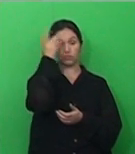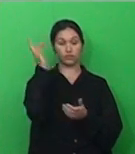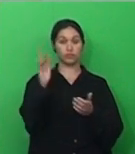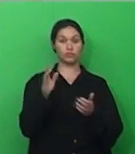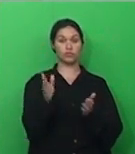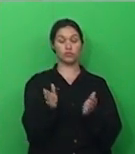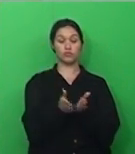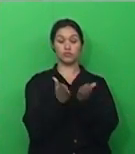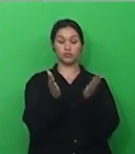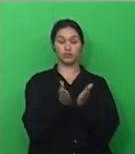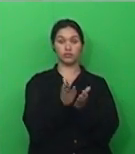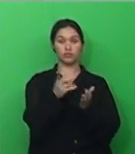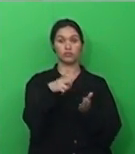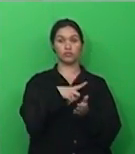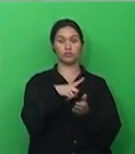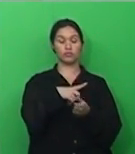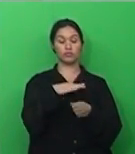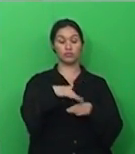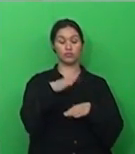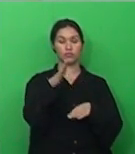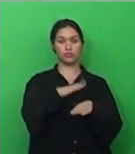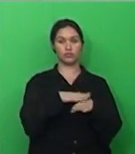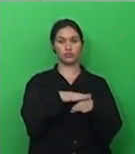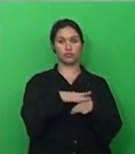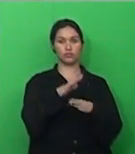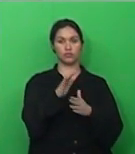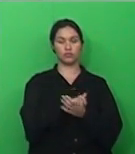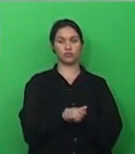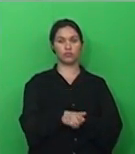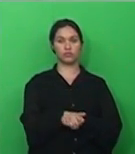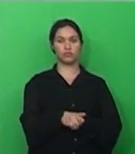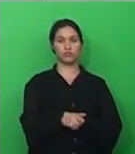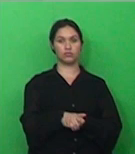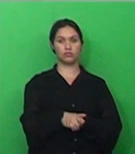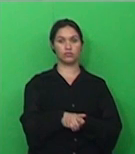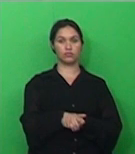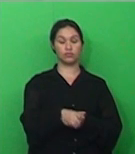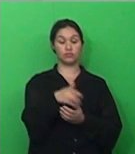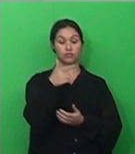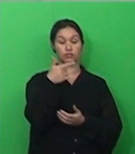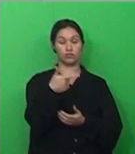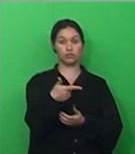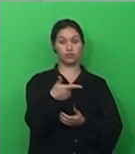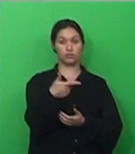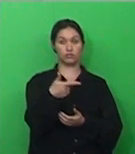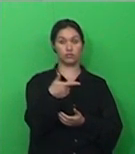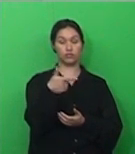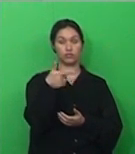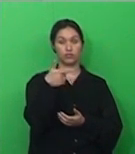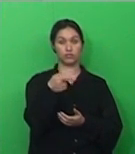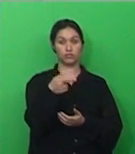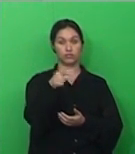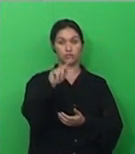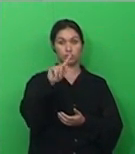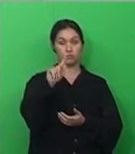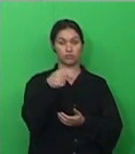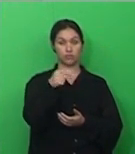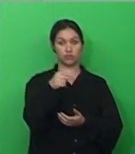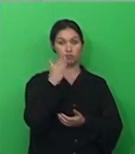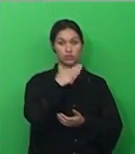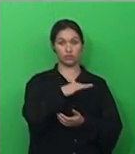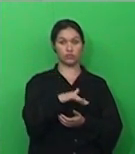vocês que da totalidade dos atendimentos, só do Santa Catarina, 27 mil crianças tiveram essas